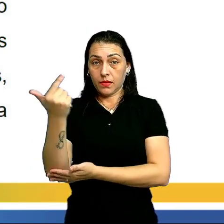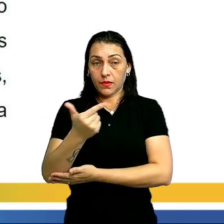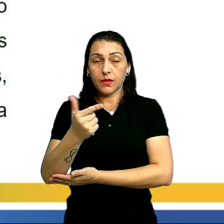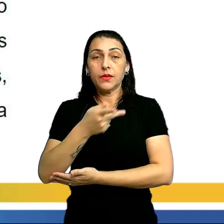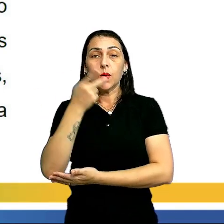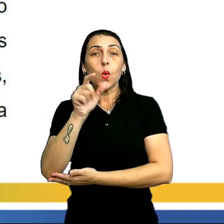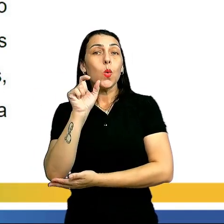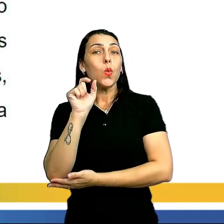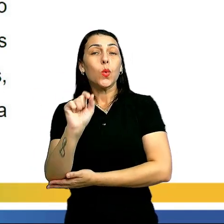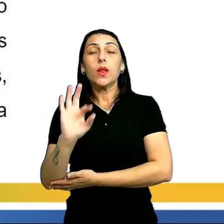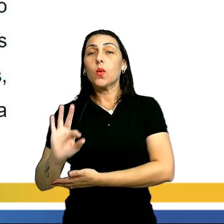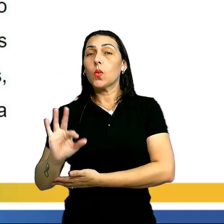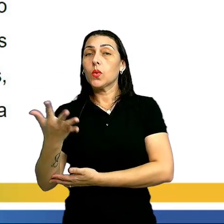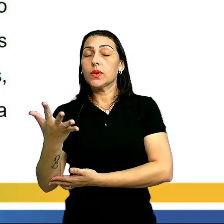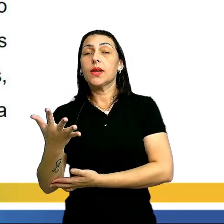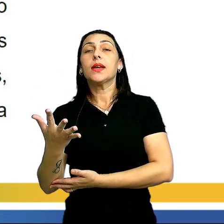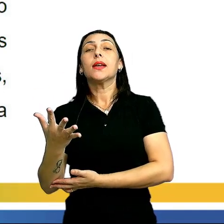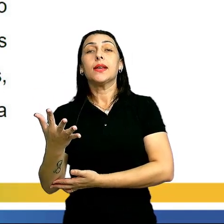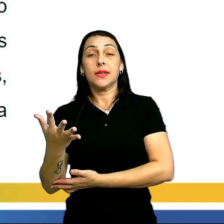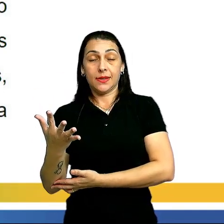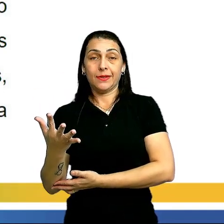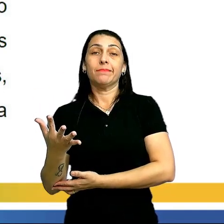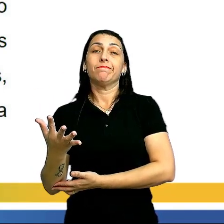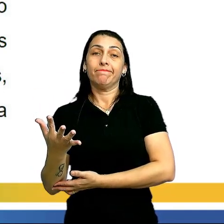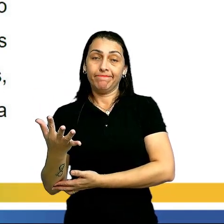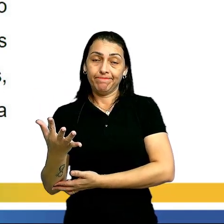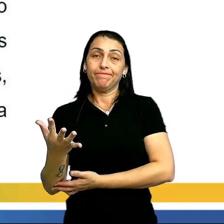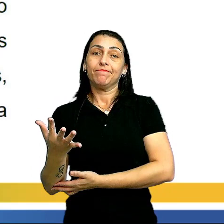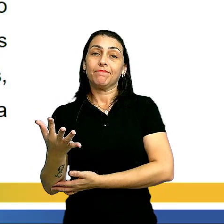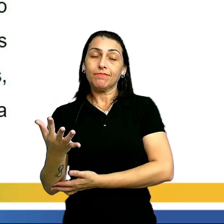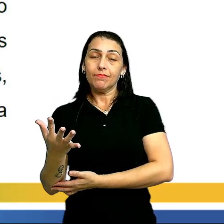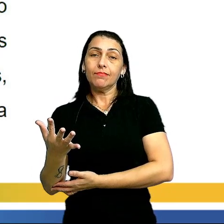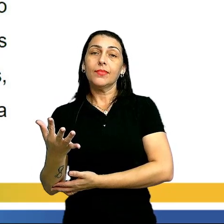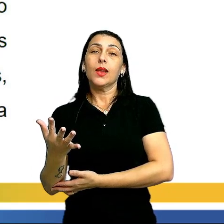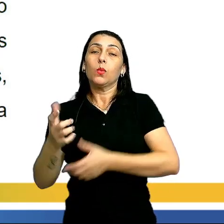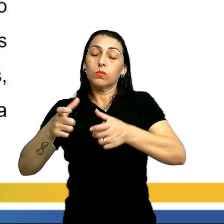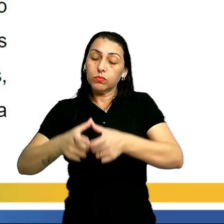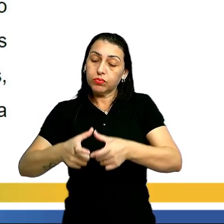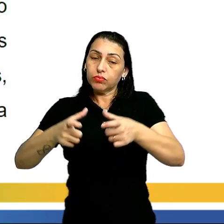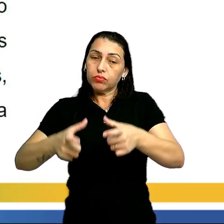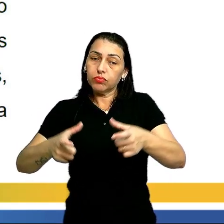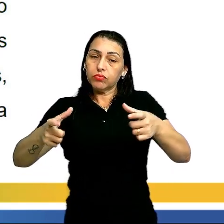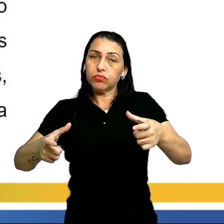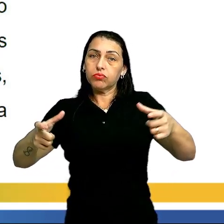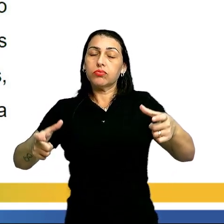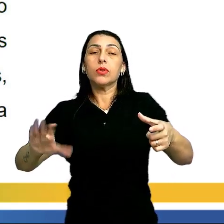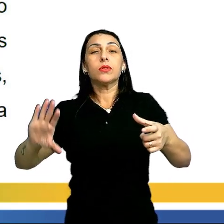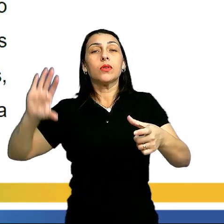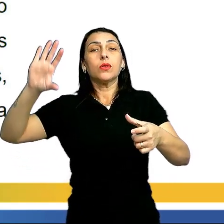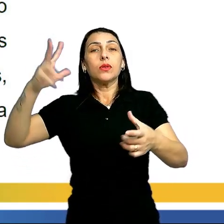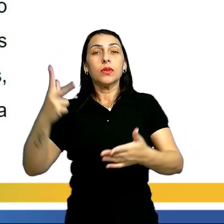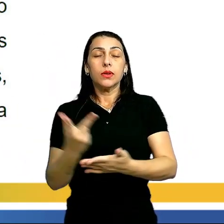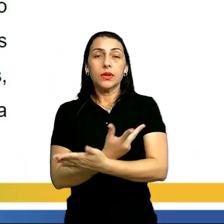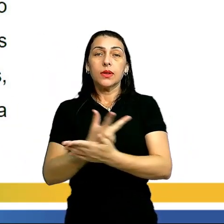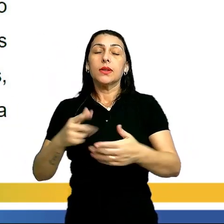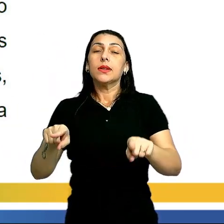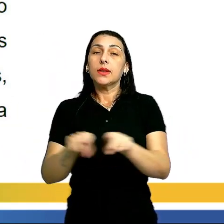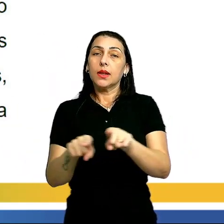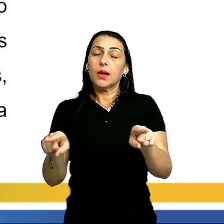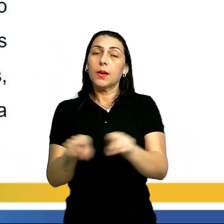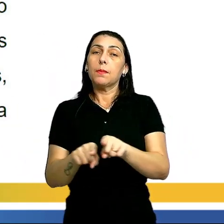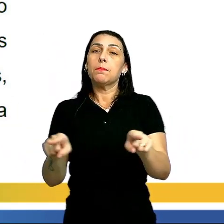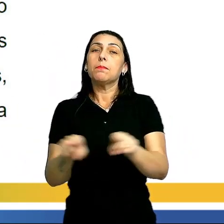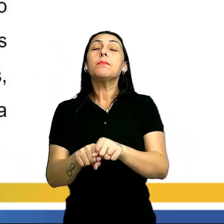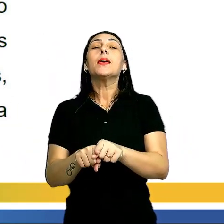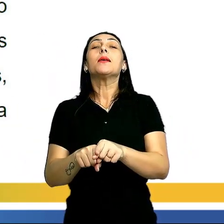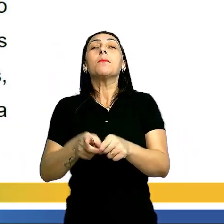diz assim, o que não ocorre na maioria dos casos, agravando o crescimento desses feitos e dando mais abertura para